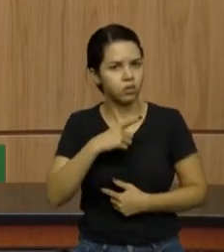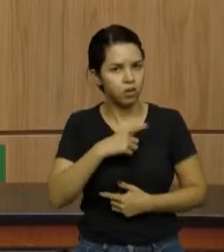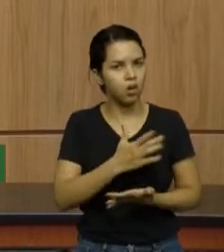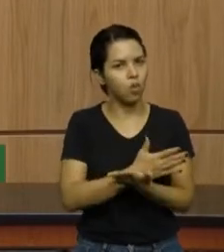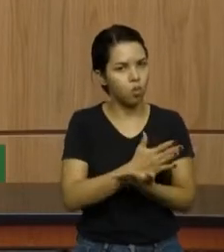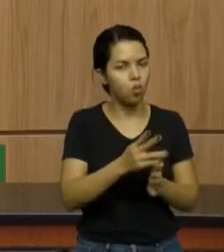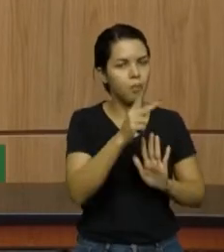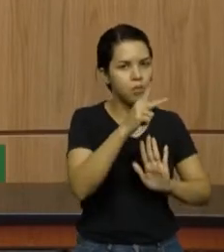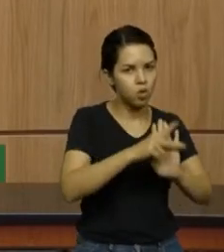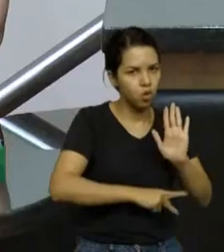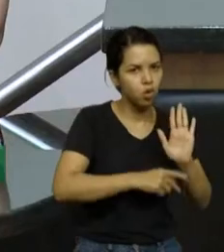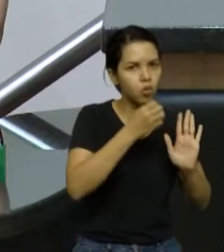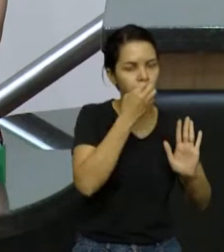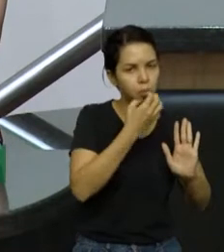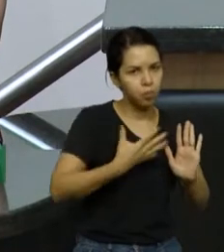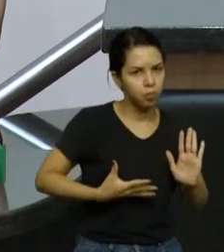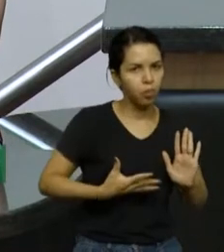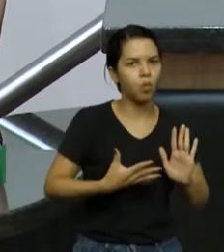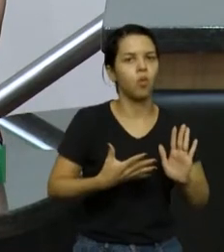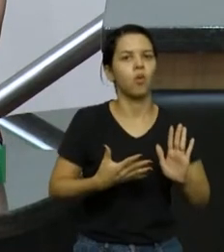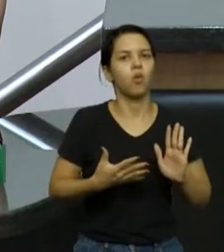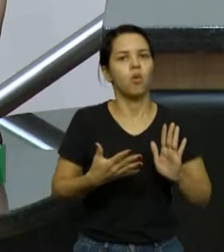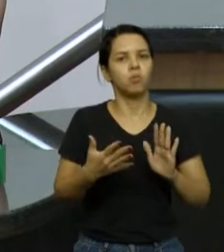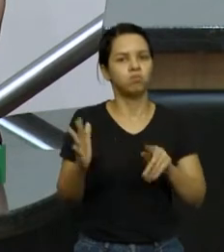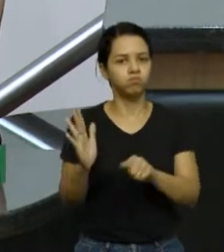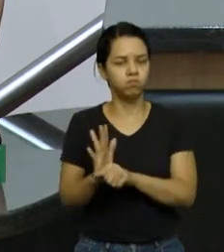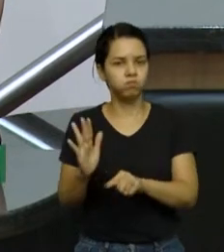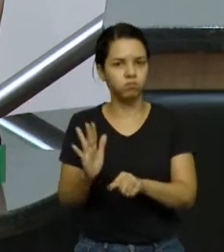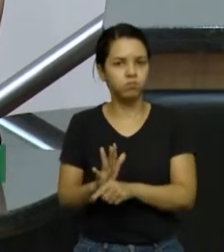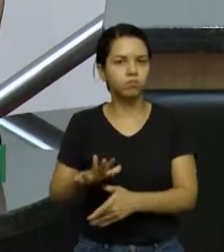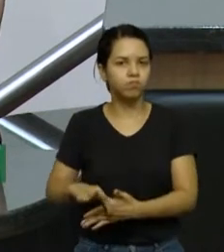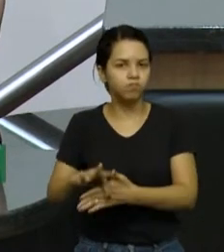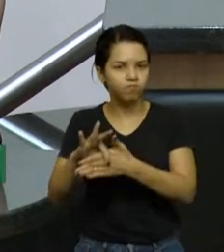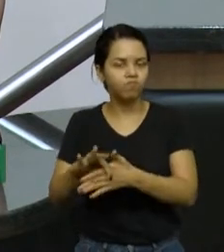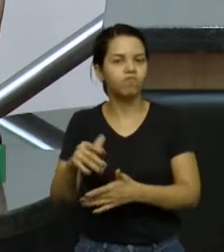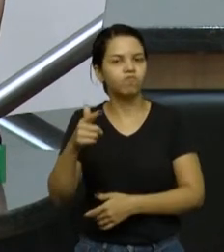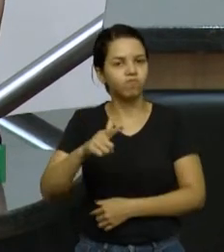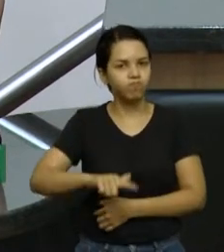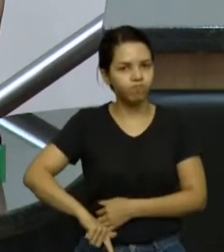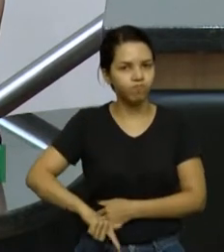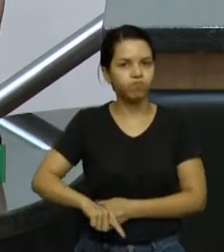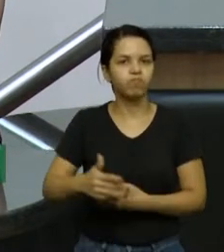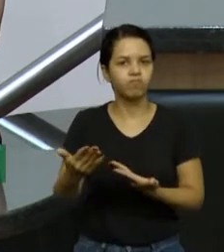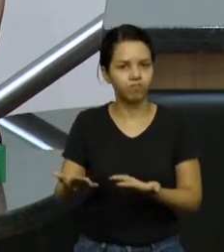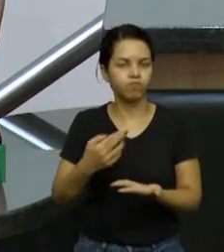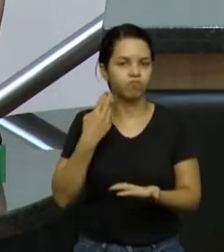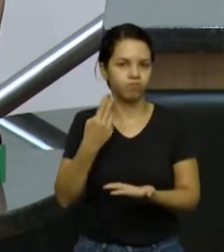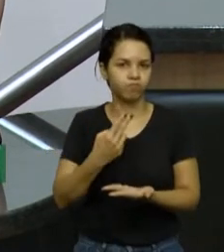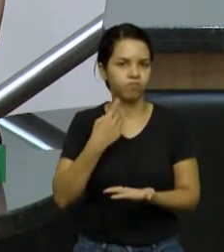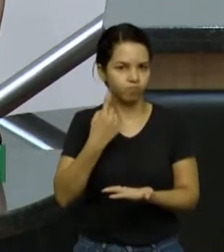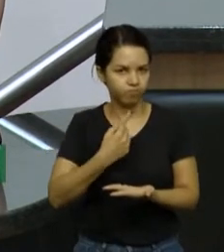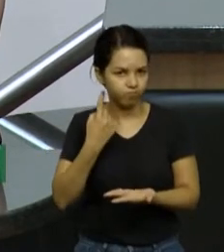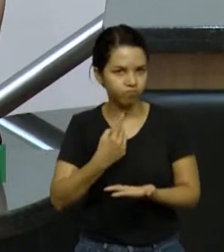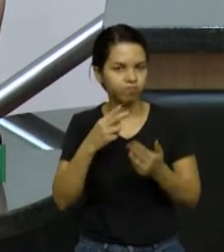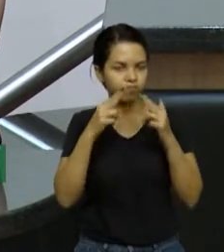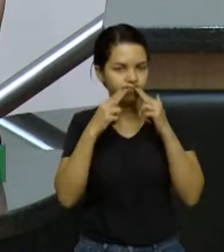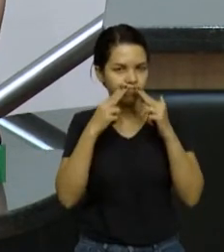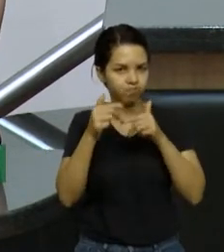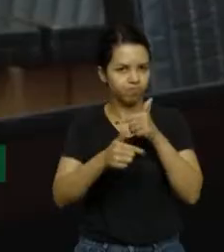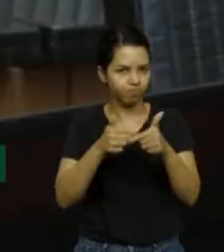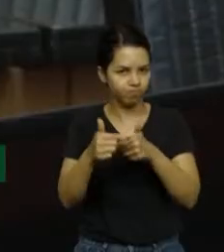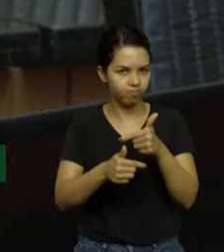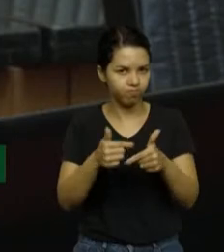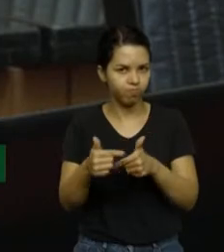encaminhados, graças aí ao apoio da nossa liderança, e mais uma vez denomino o nome do deputado Romildo Titon, que faz um grande trabalho nesse